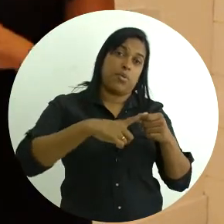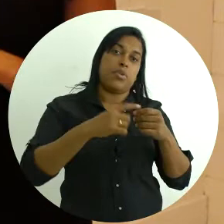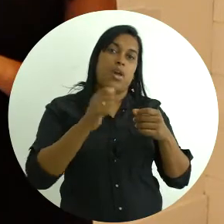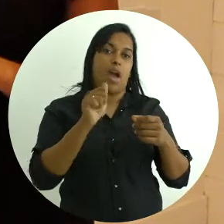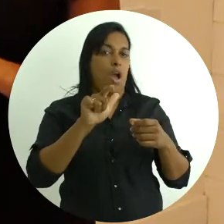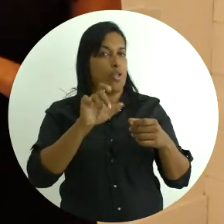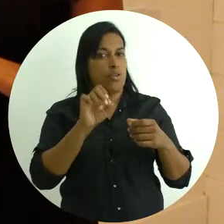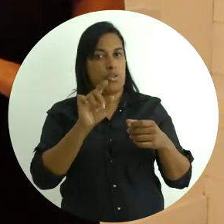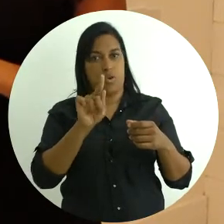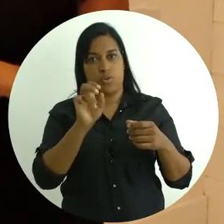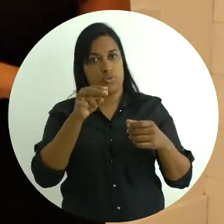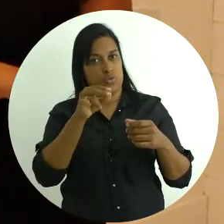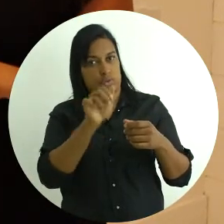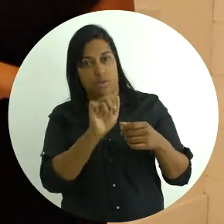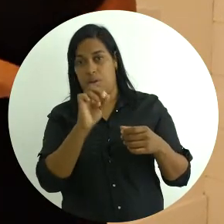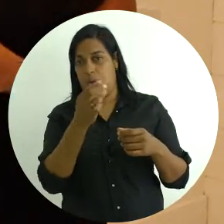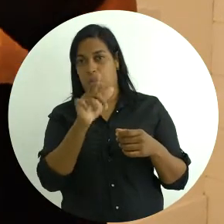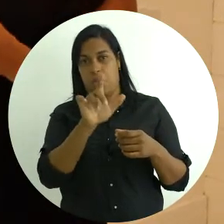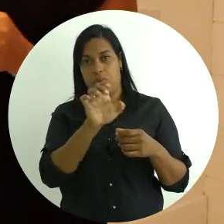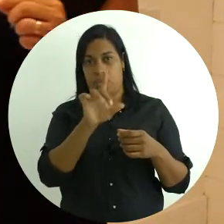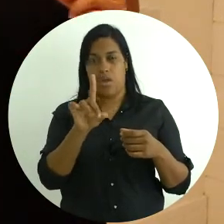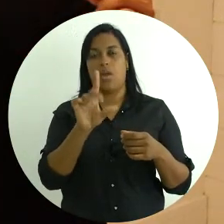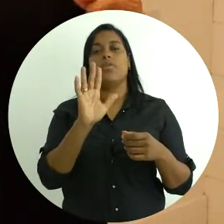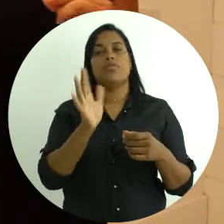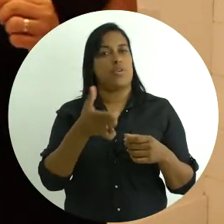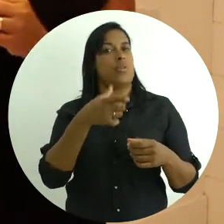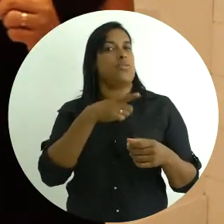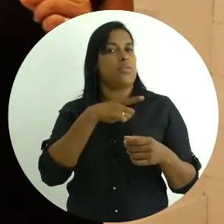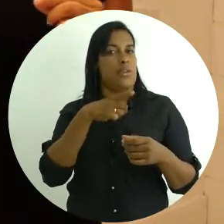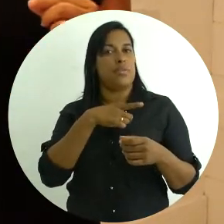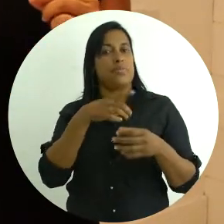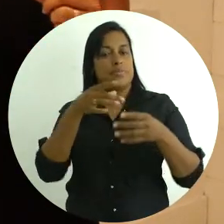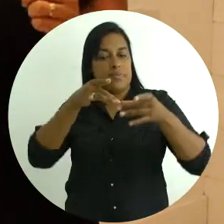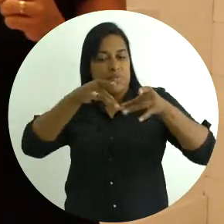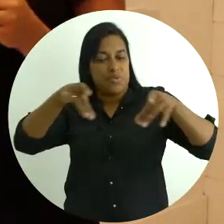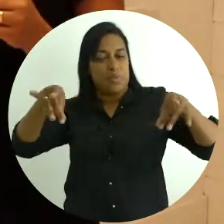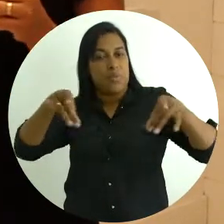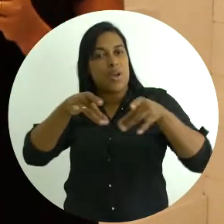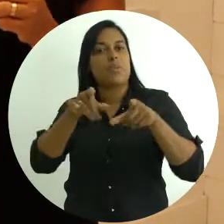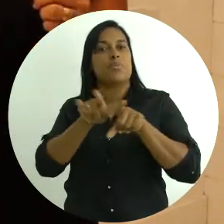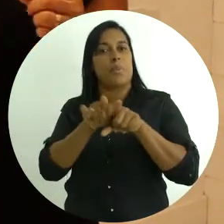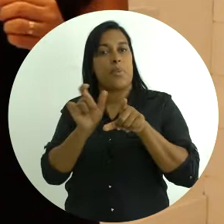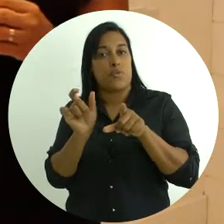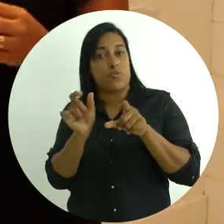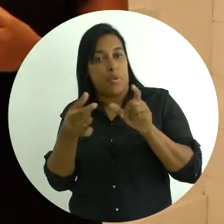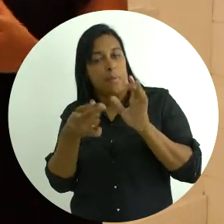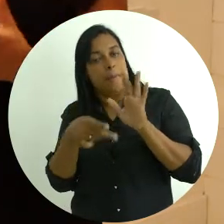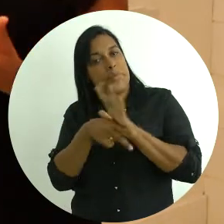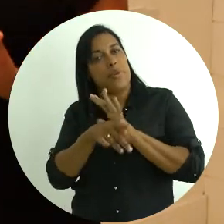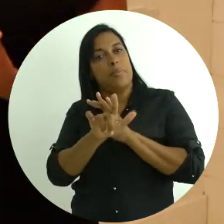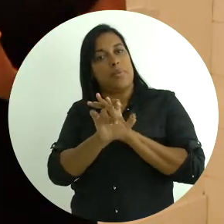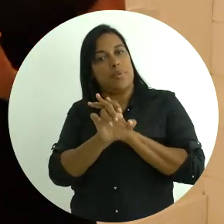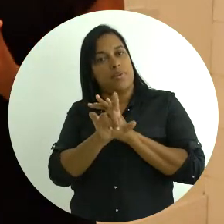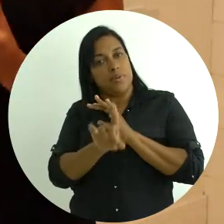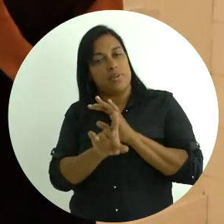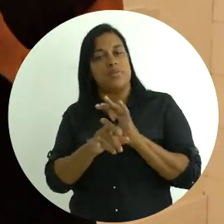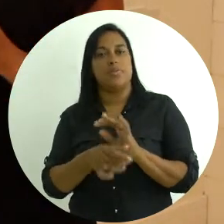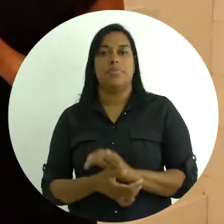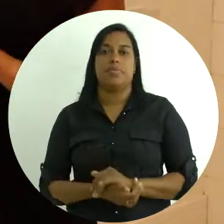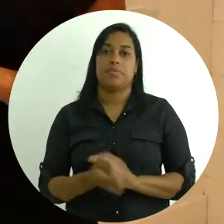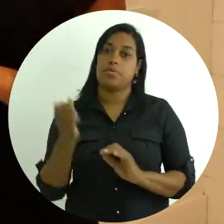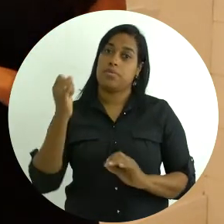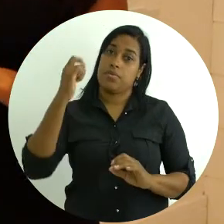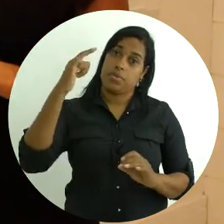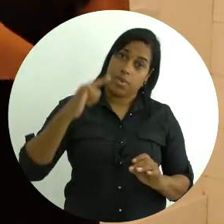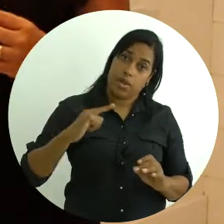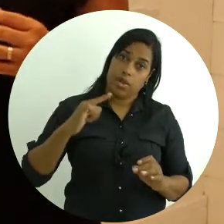halógena ou seja ela em LED, né, que agora já tem as placas de LED, o chip de LED que faz esse rebatimento